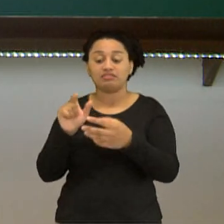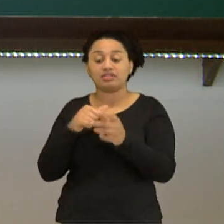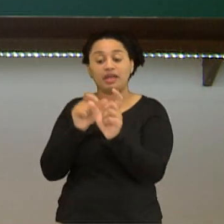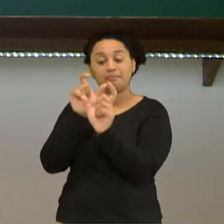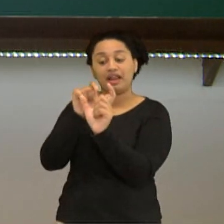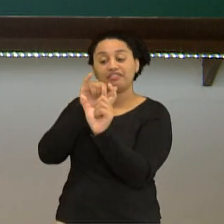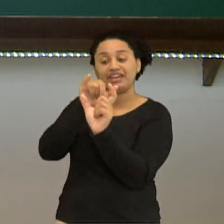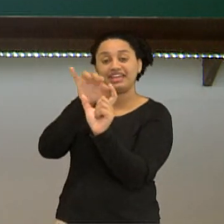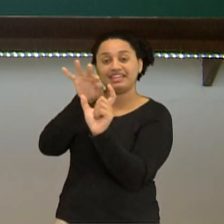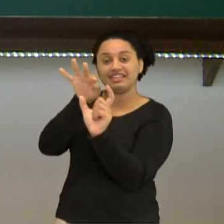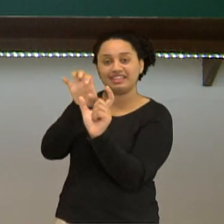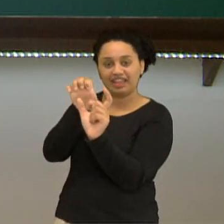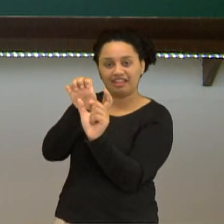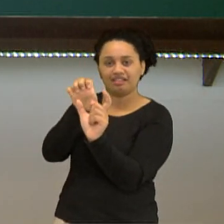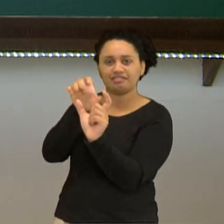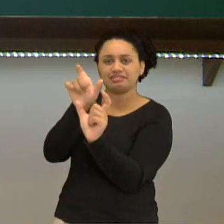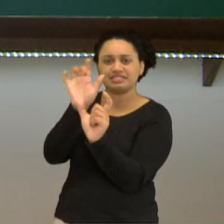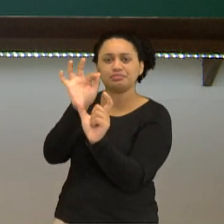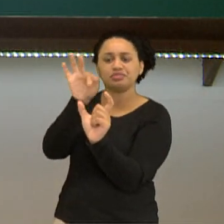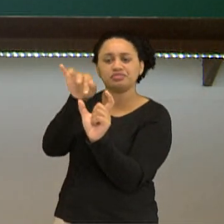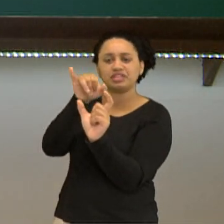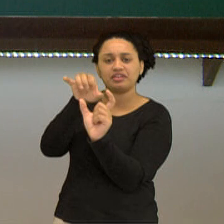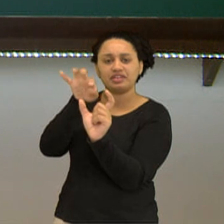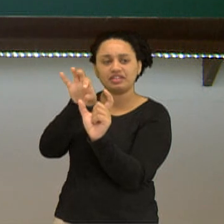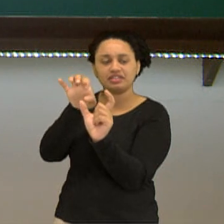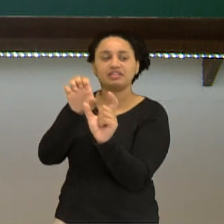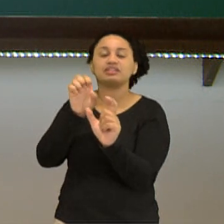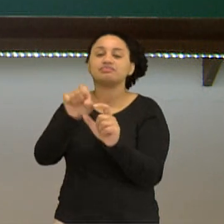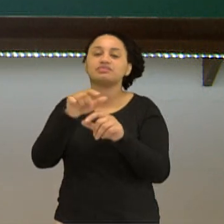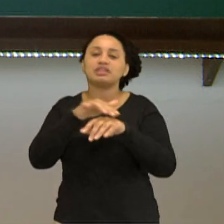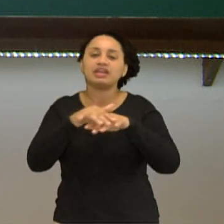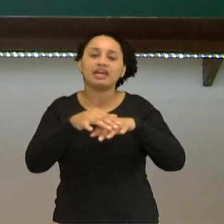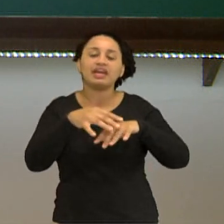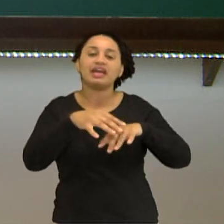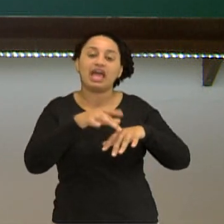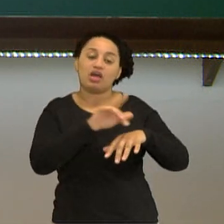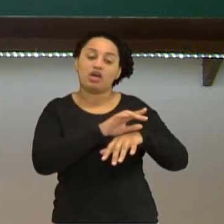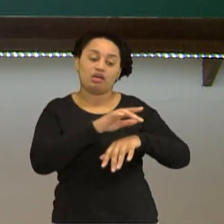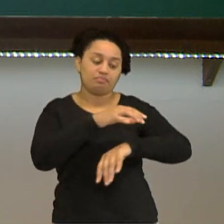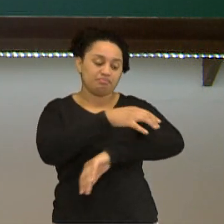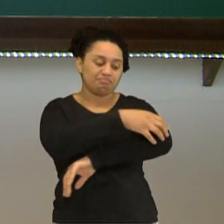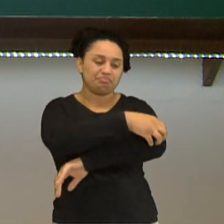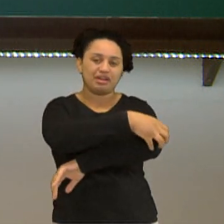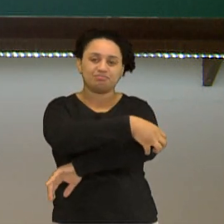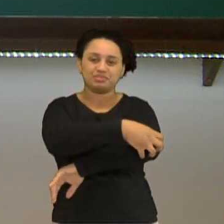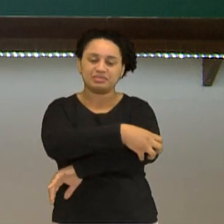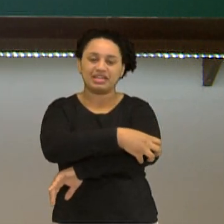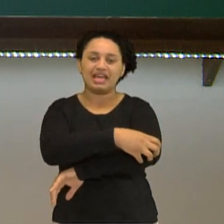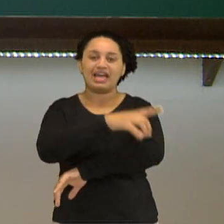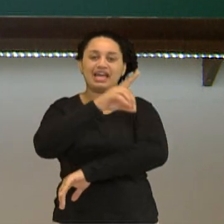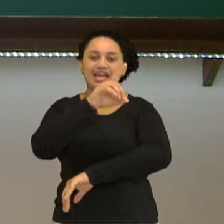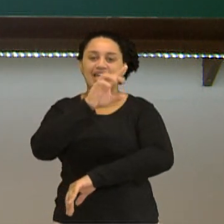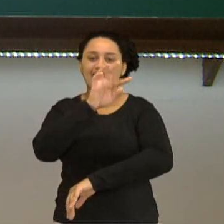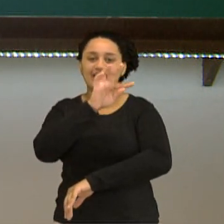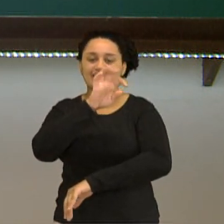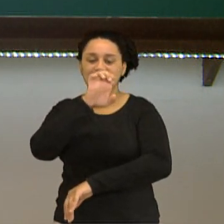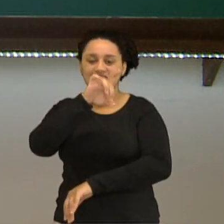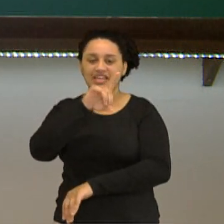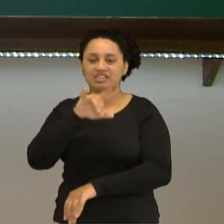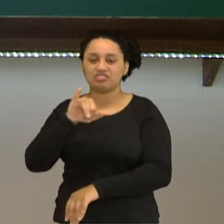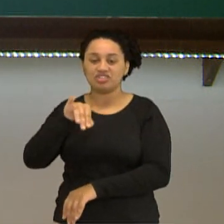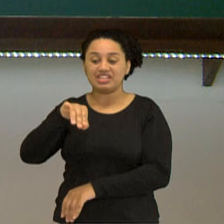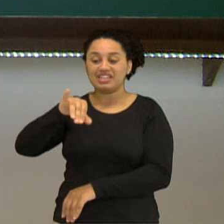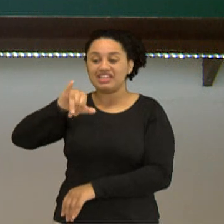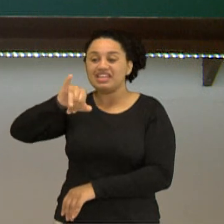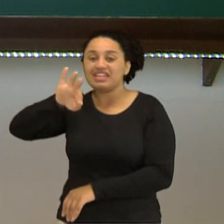Por exemplo, quando eu tenho uma inflamação num tendão, eu vou chamar isso de tendinite. Quando eu tenho uma inflamação aqui naquelas